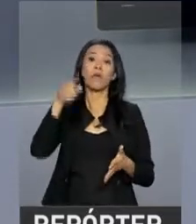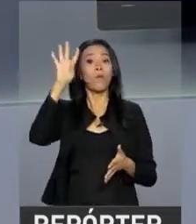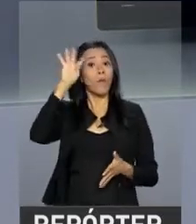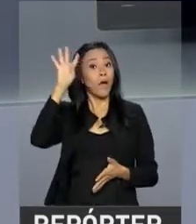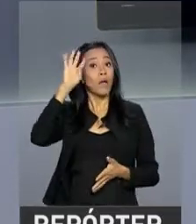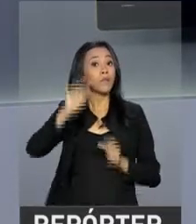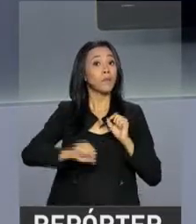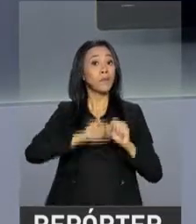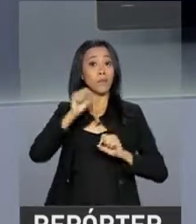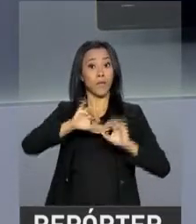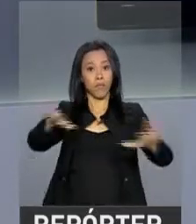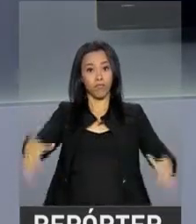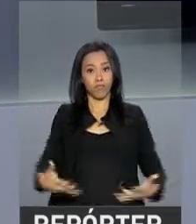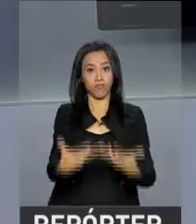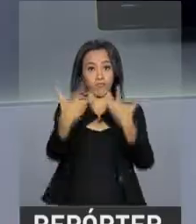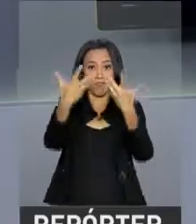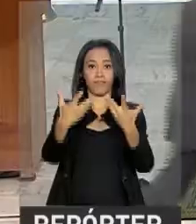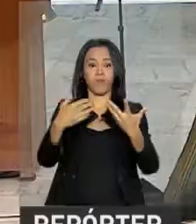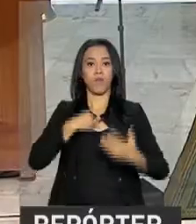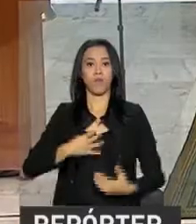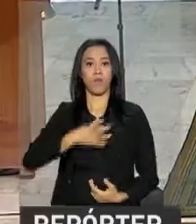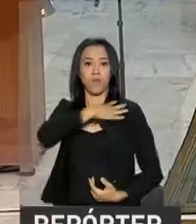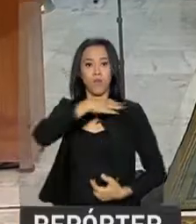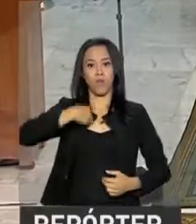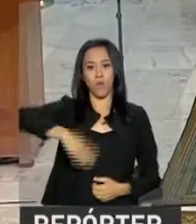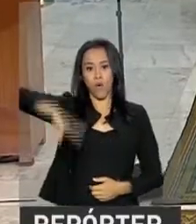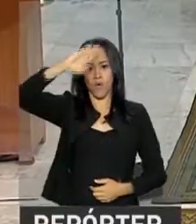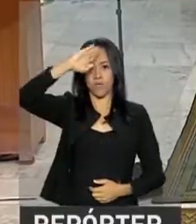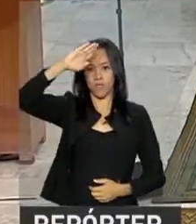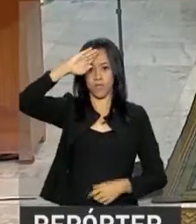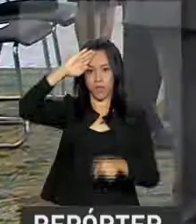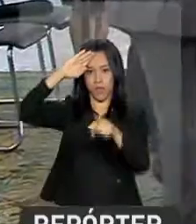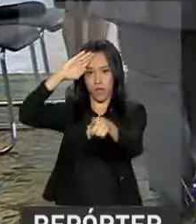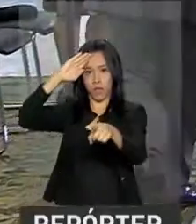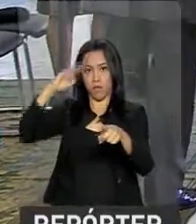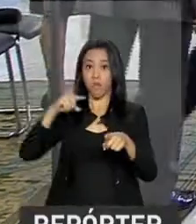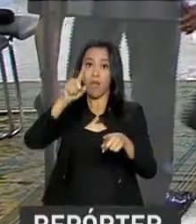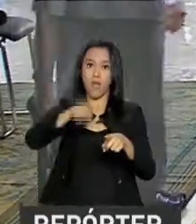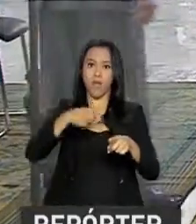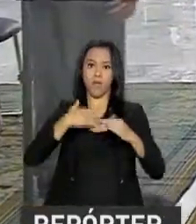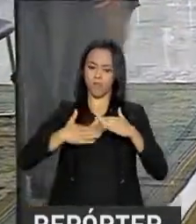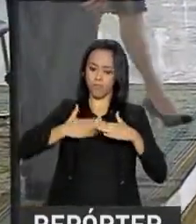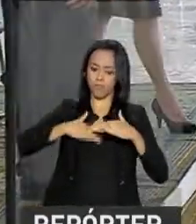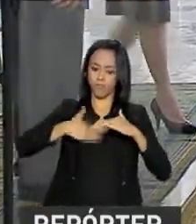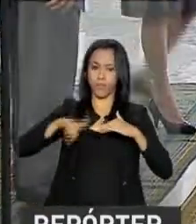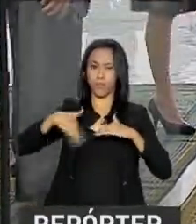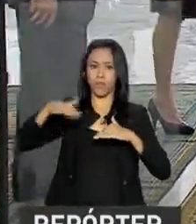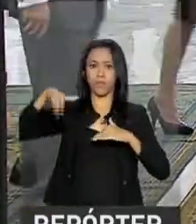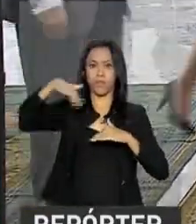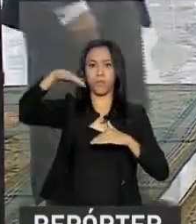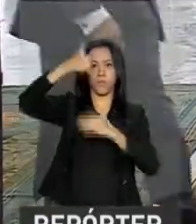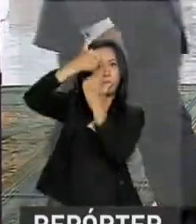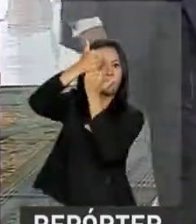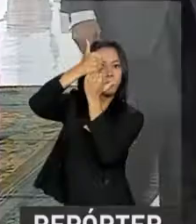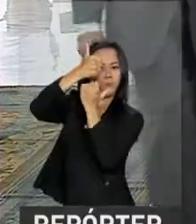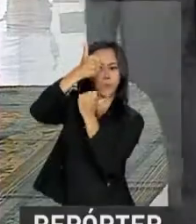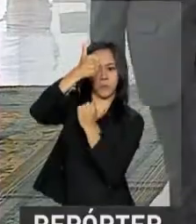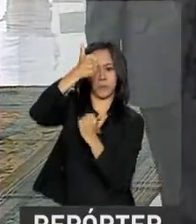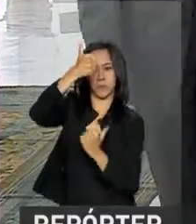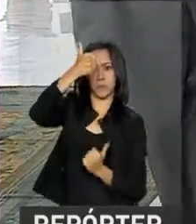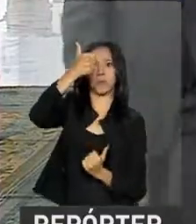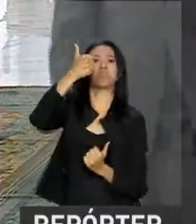oficiais generais promovidos oficial-general é um militar de carreira que atinge a patente mais elevada na hierarquia